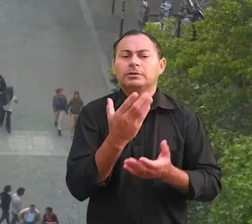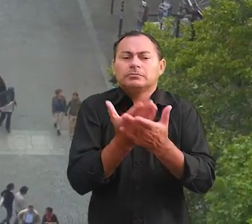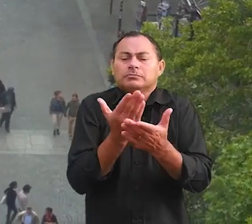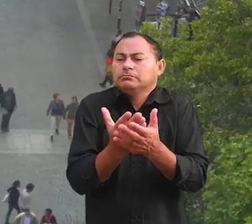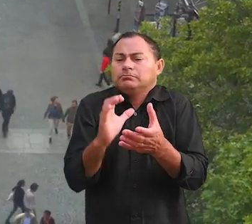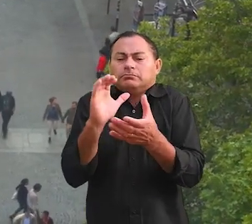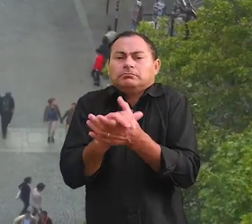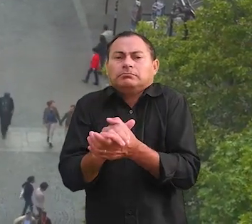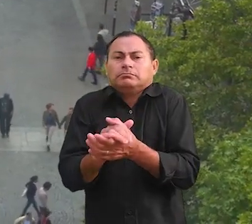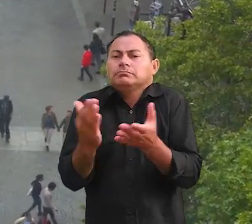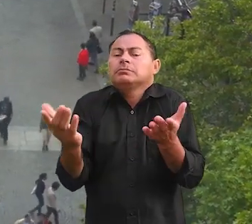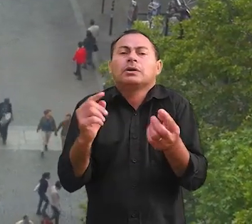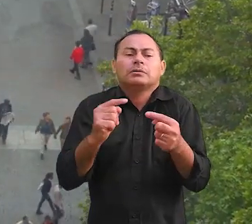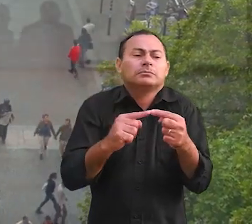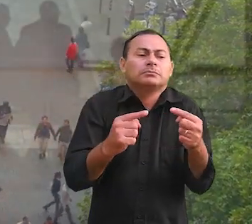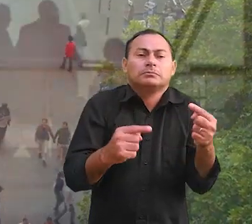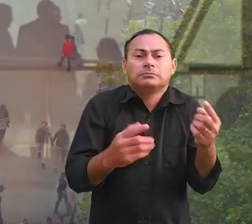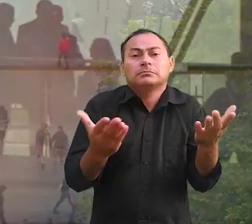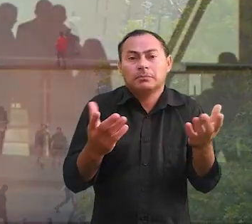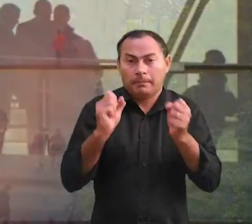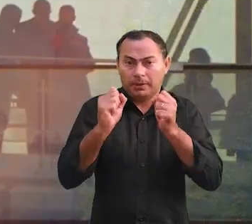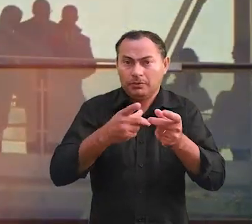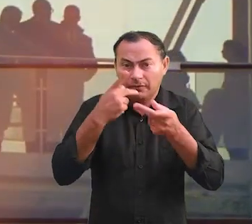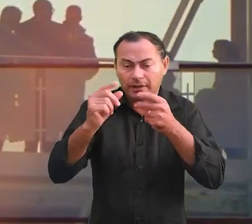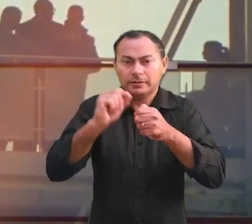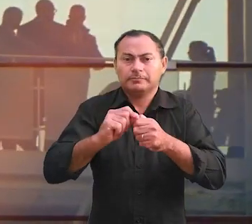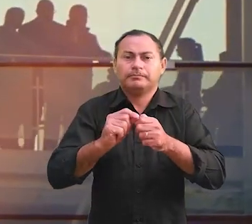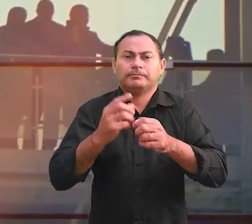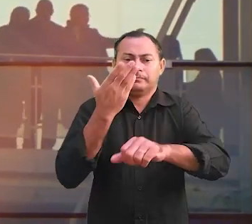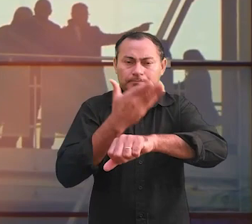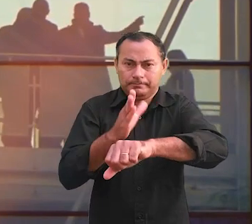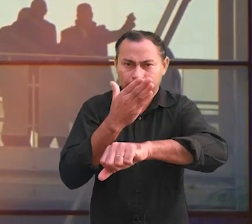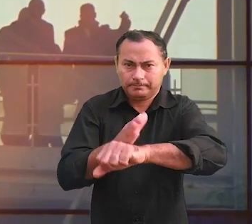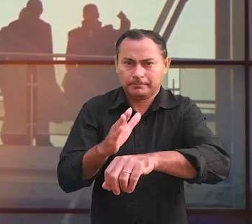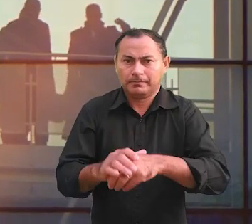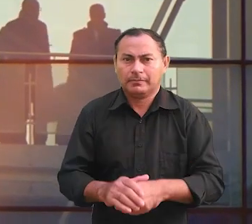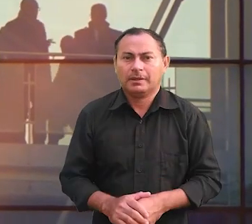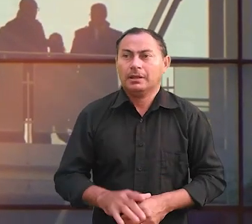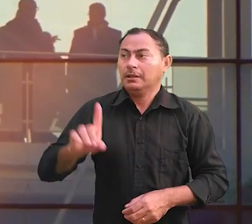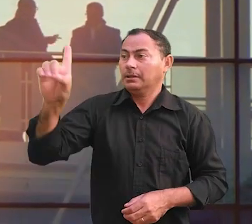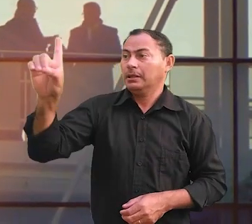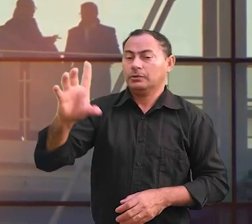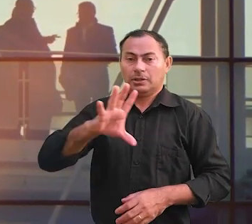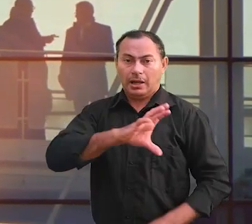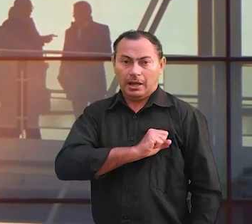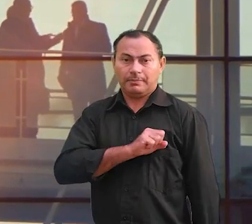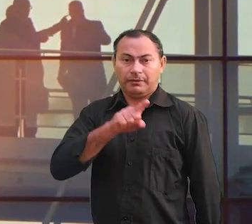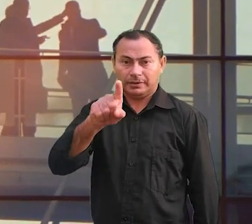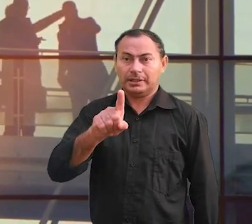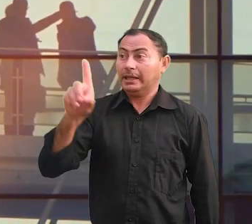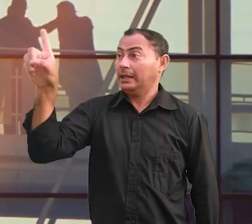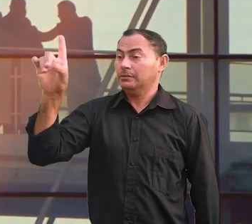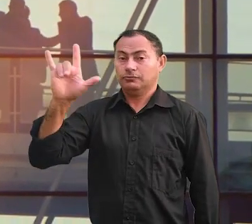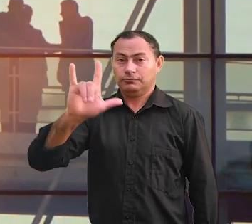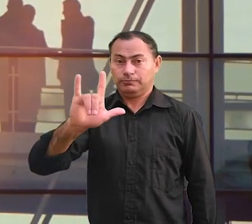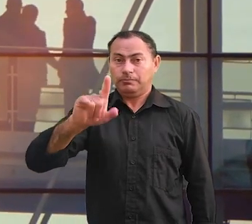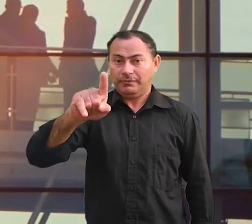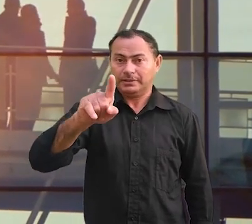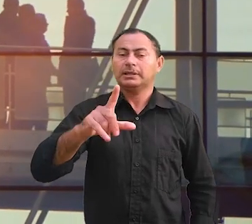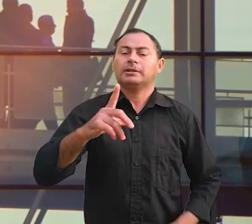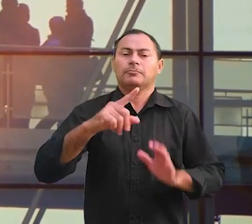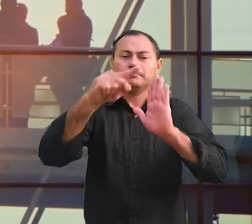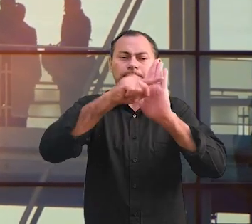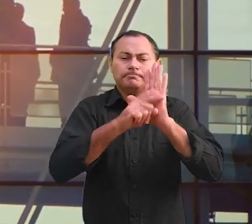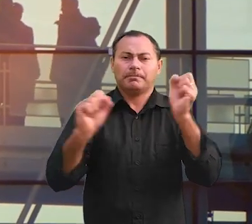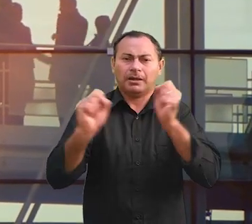a ver com o nosso estudo sobre casamento em bom podemos fazer a seguinte aplicação Deus ama você e tem um plano maravilhoso